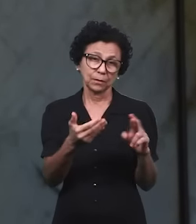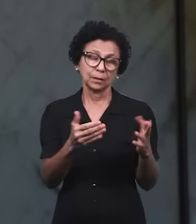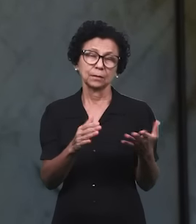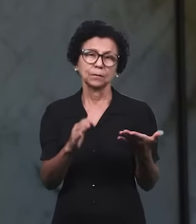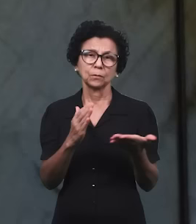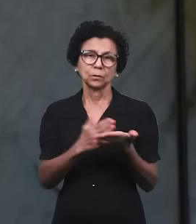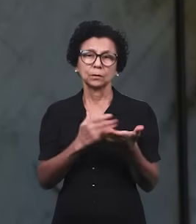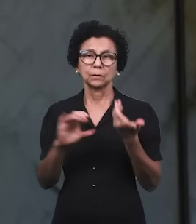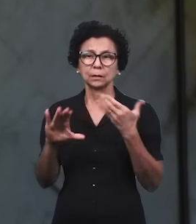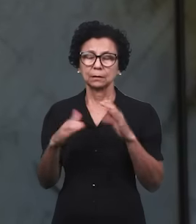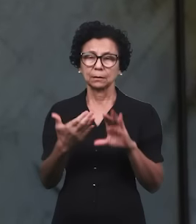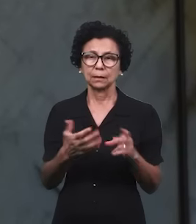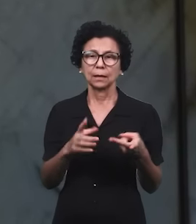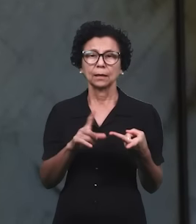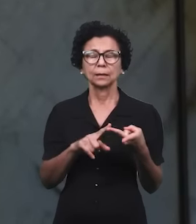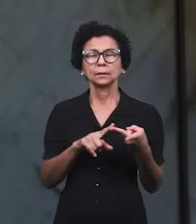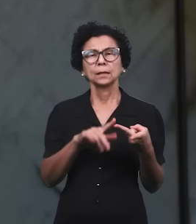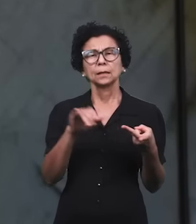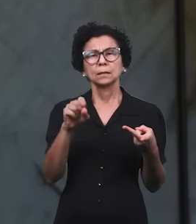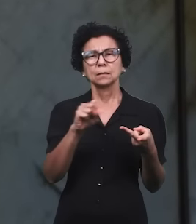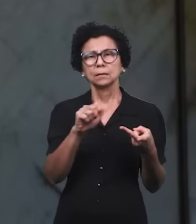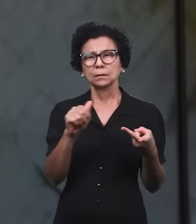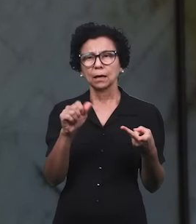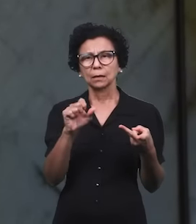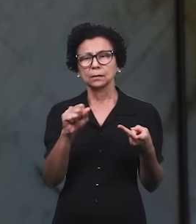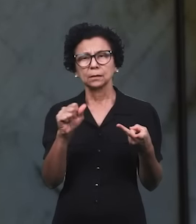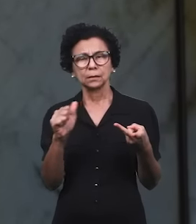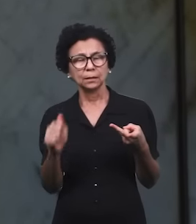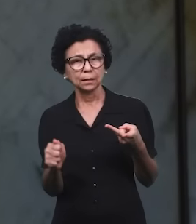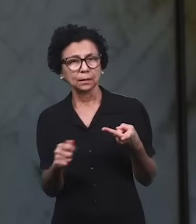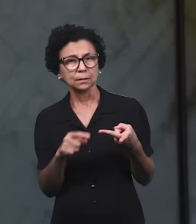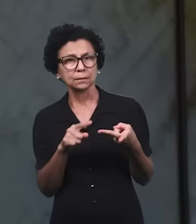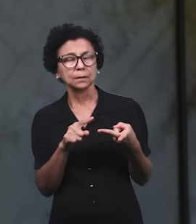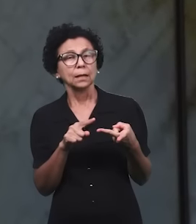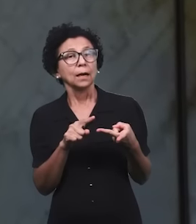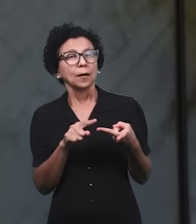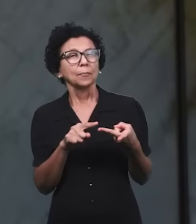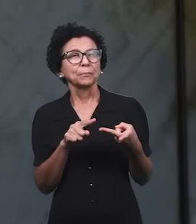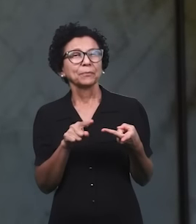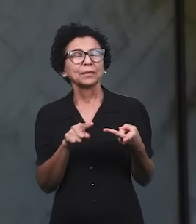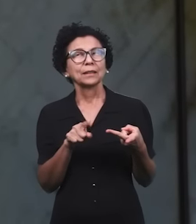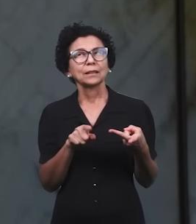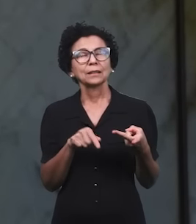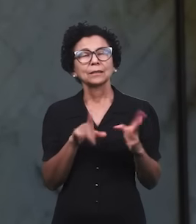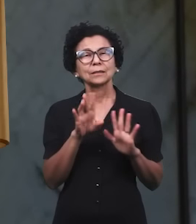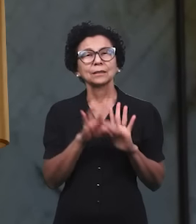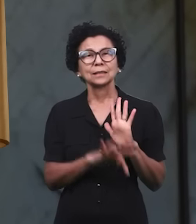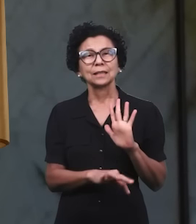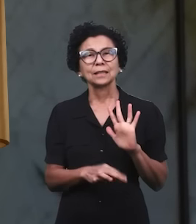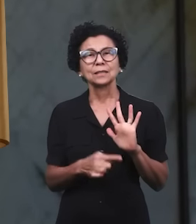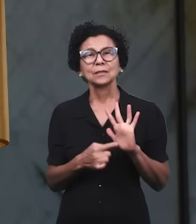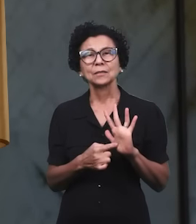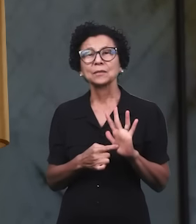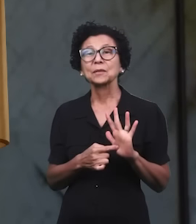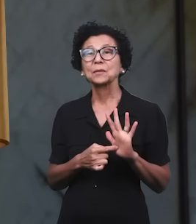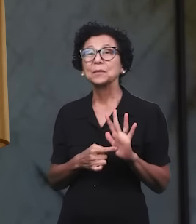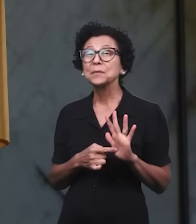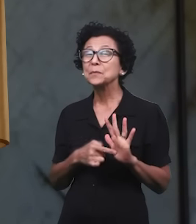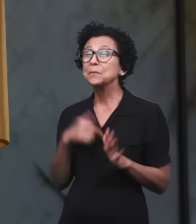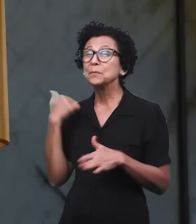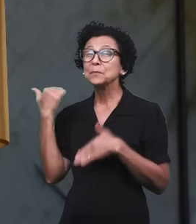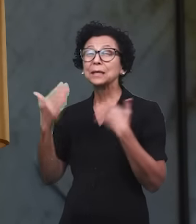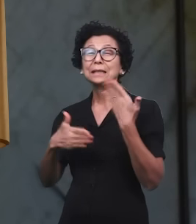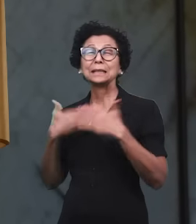vai falar sobre isso, Isaías vai falar sobre isso. Aliás, Isaías tem um texto, né, que vai nos dizer assim: